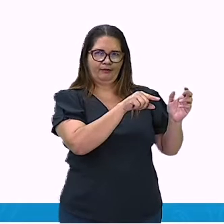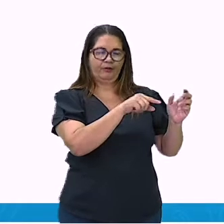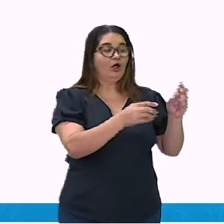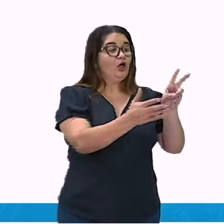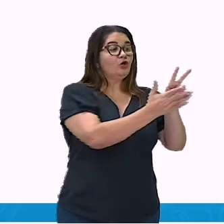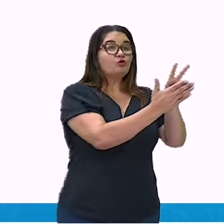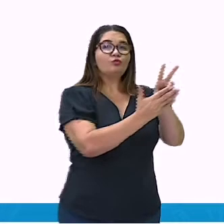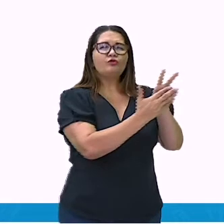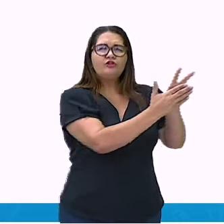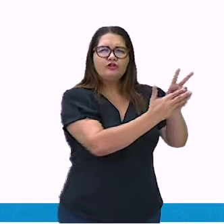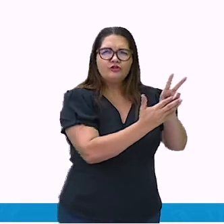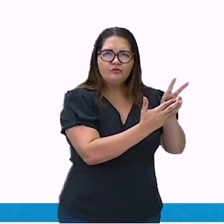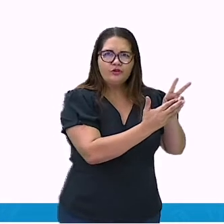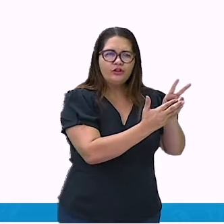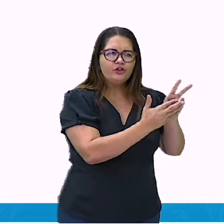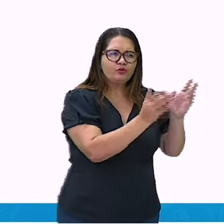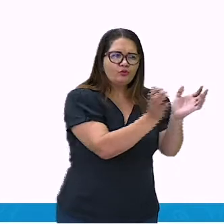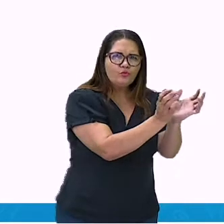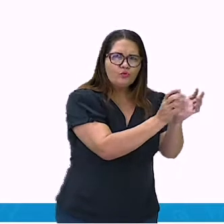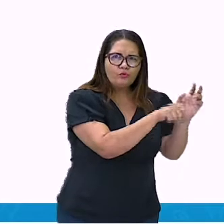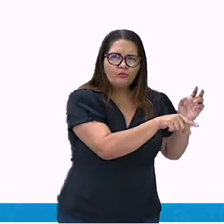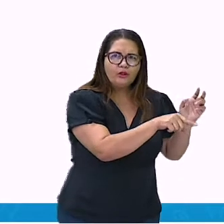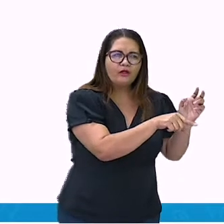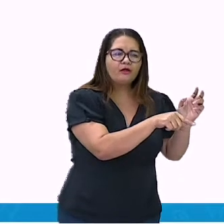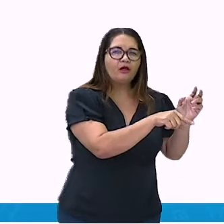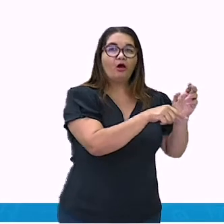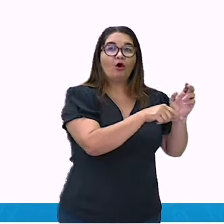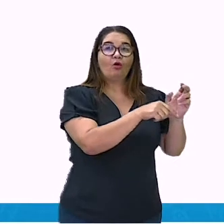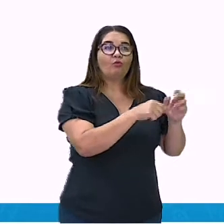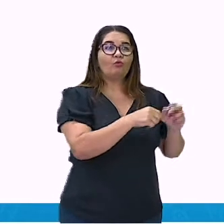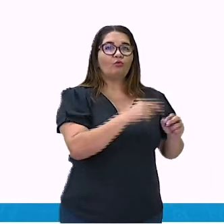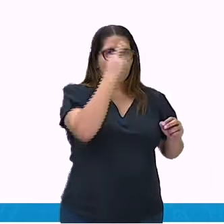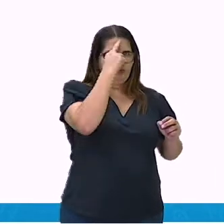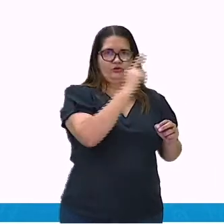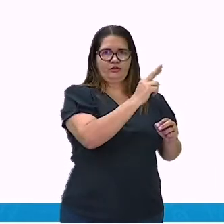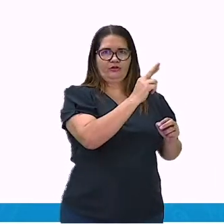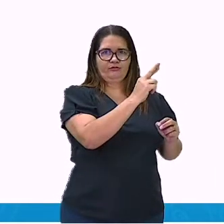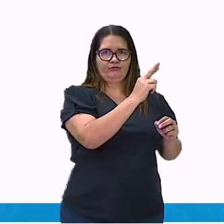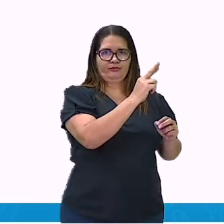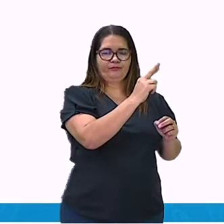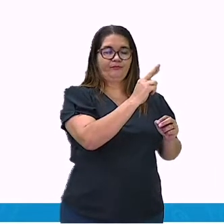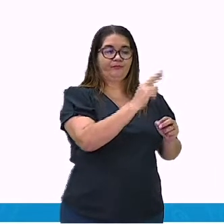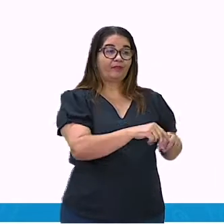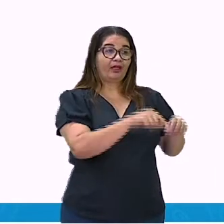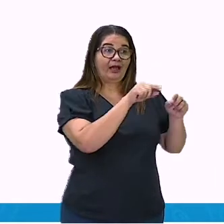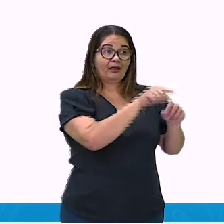sim por treinamento. E é escolhido aquele que